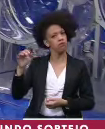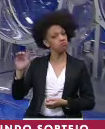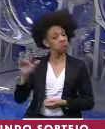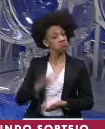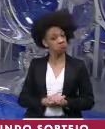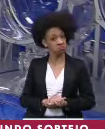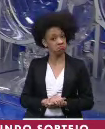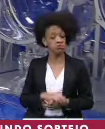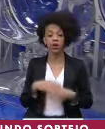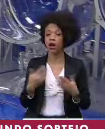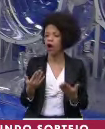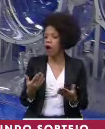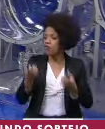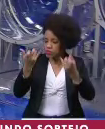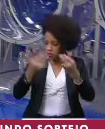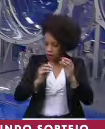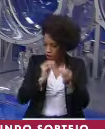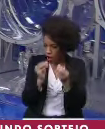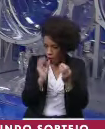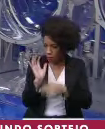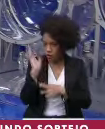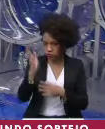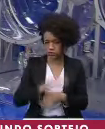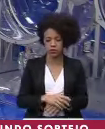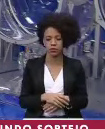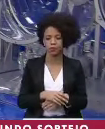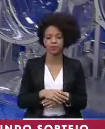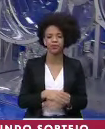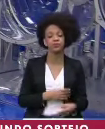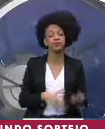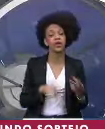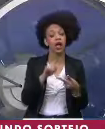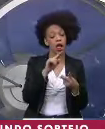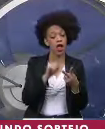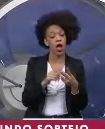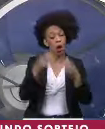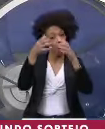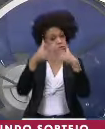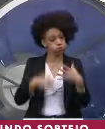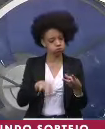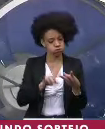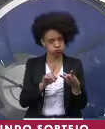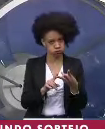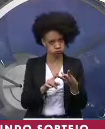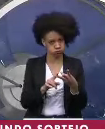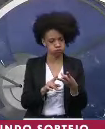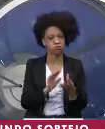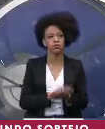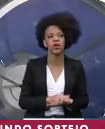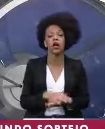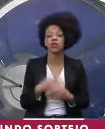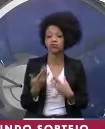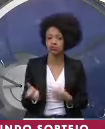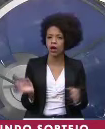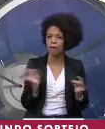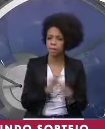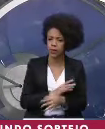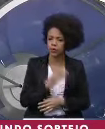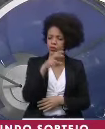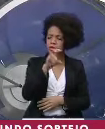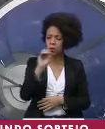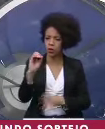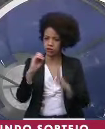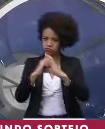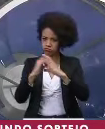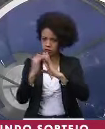R$ 160.564,49. Vamos entender como vai funcionar esse sorteio da dupla cena. Temos aqui o globo número 3 com suporte abastecido com 50 bolas